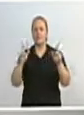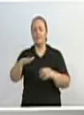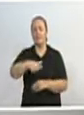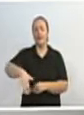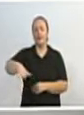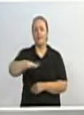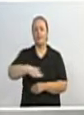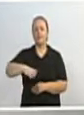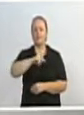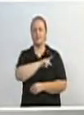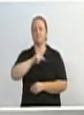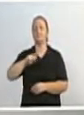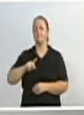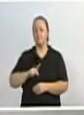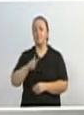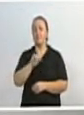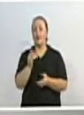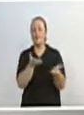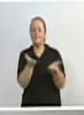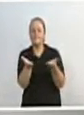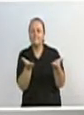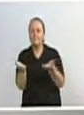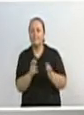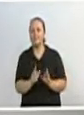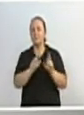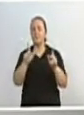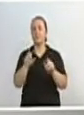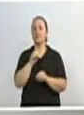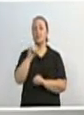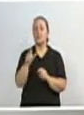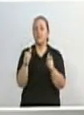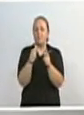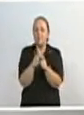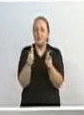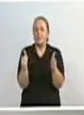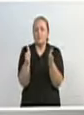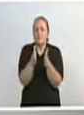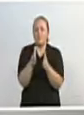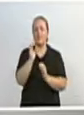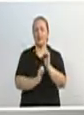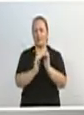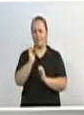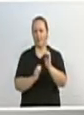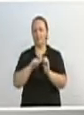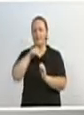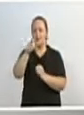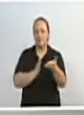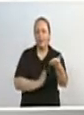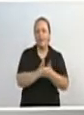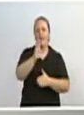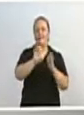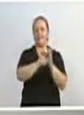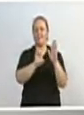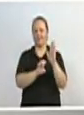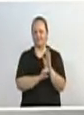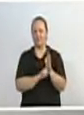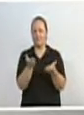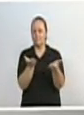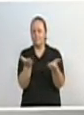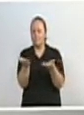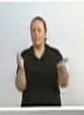licitações exclusivas para micro e pequena empresa, né, a partir da aprovação desse estatuto, com licitações de até